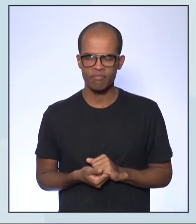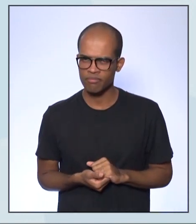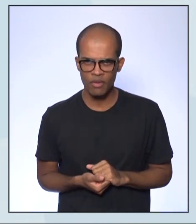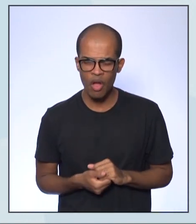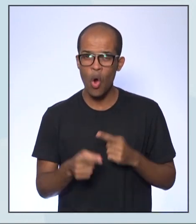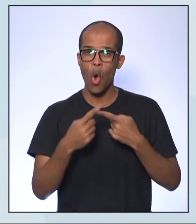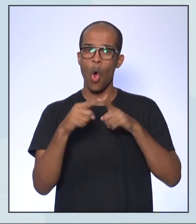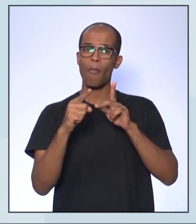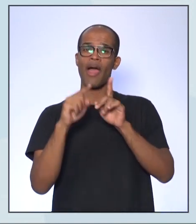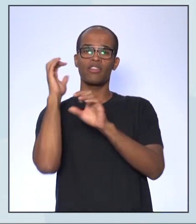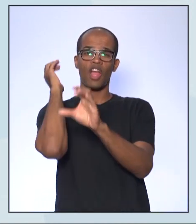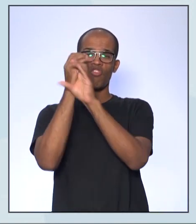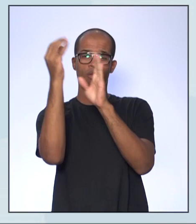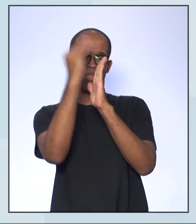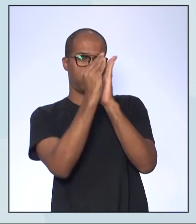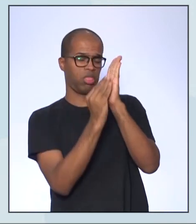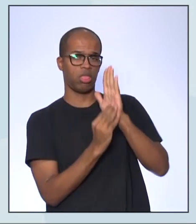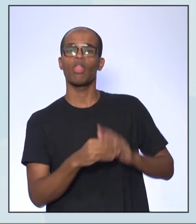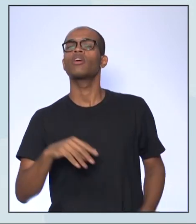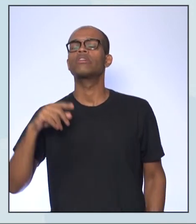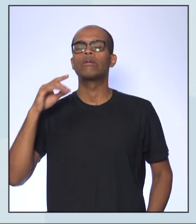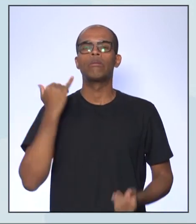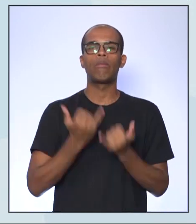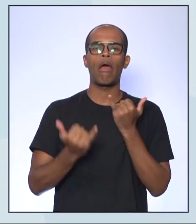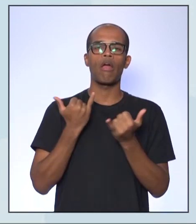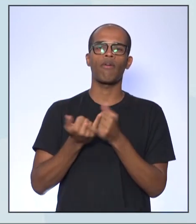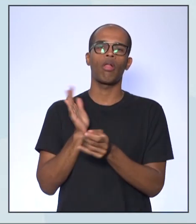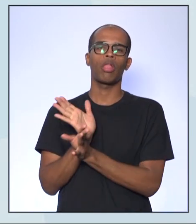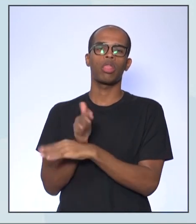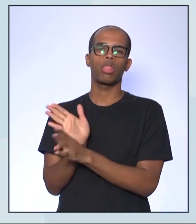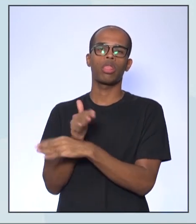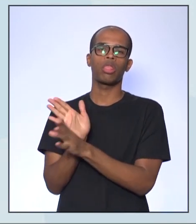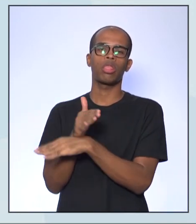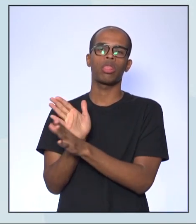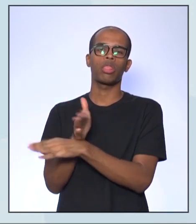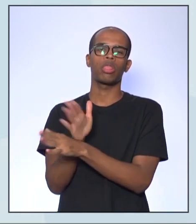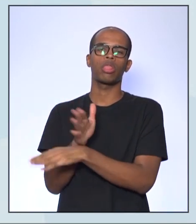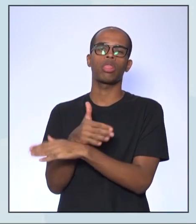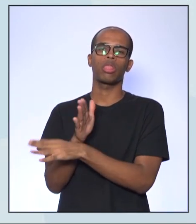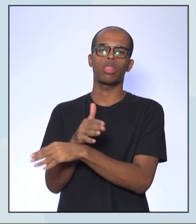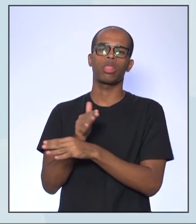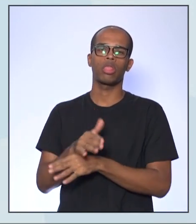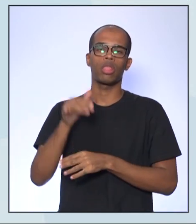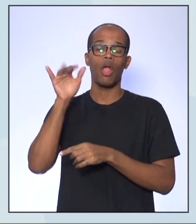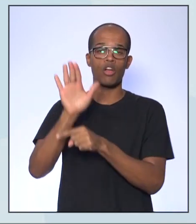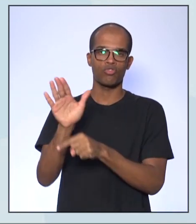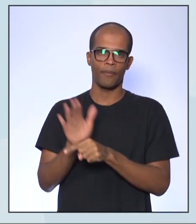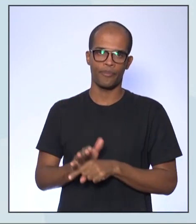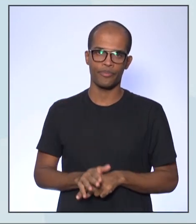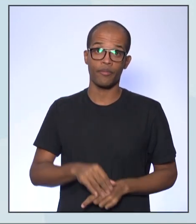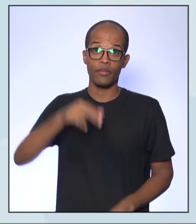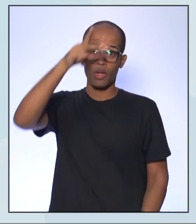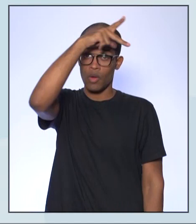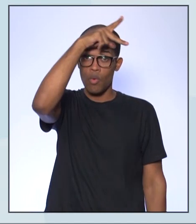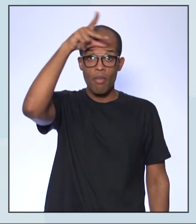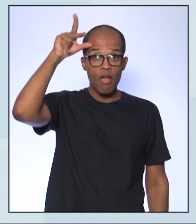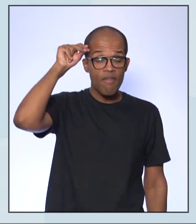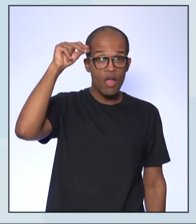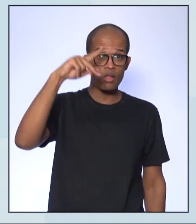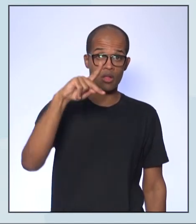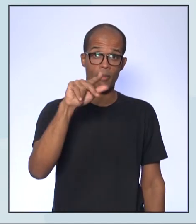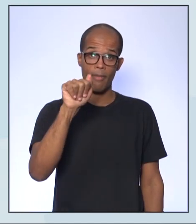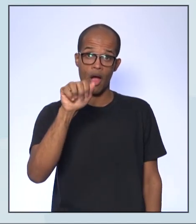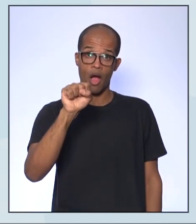os engenheiros municipais, procrastinando a solução da questão. O prefeito Passos, que tanto